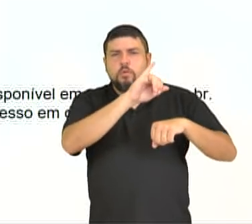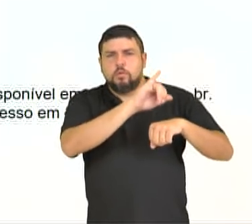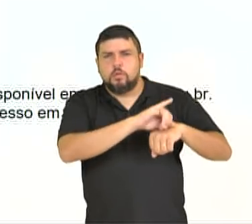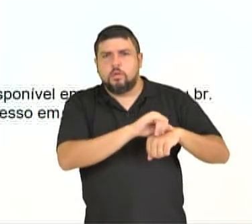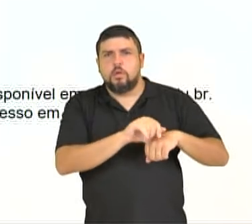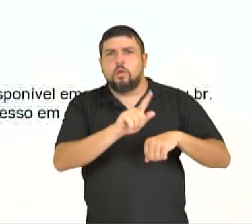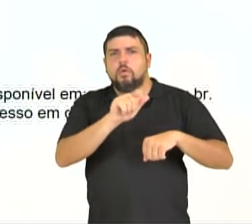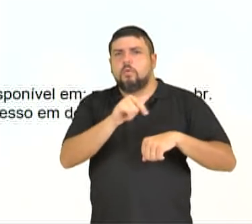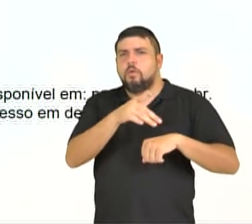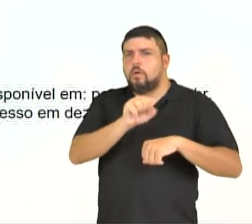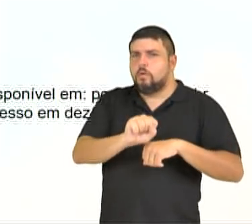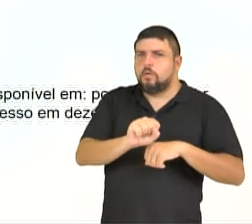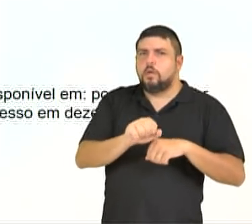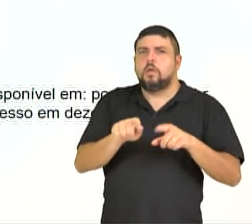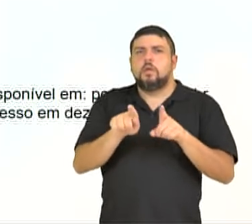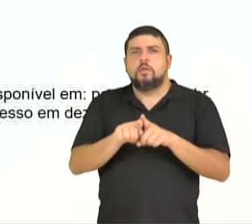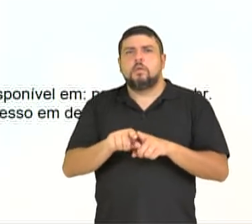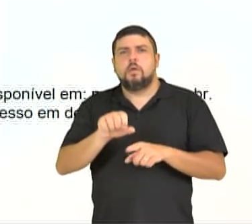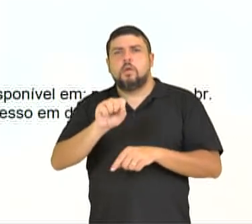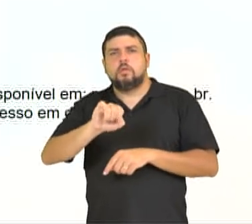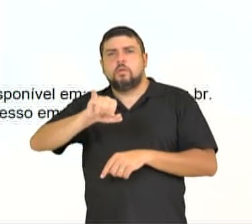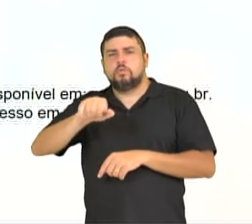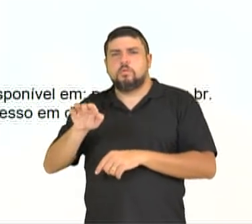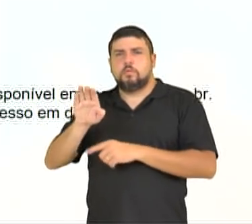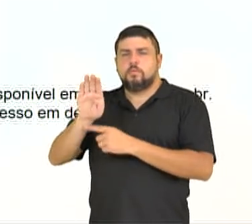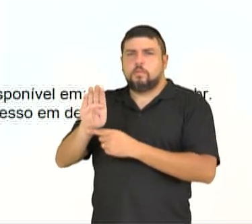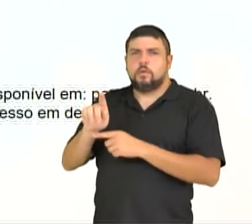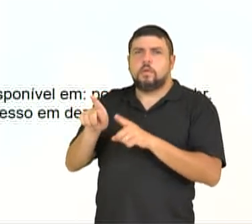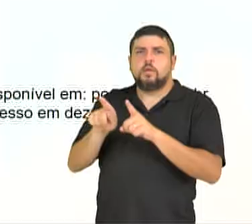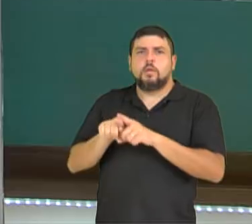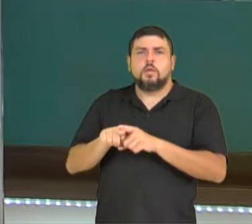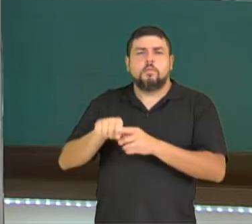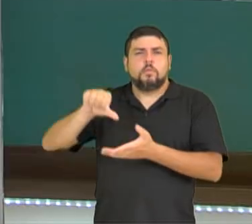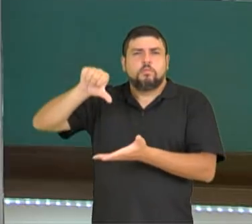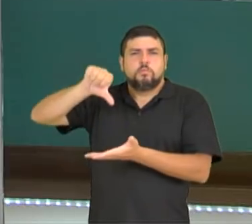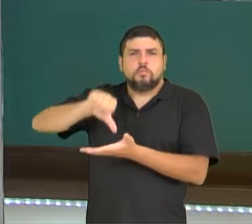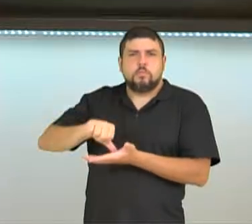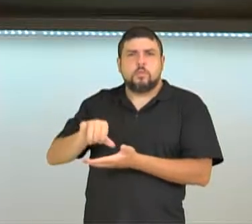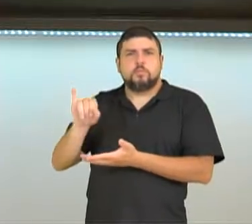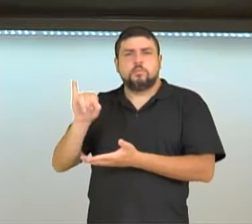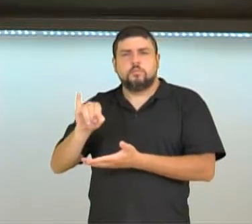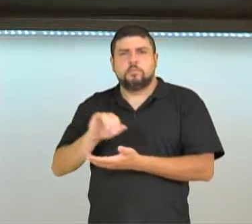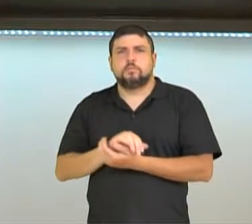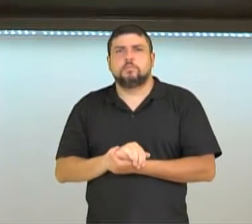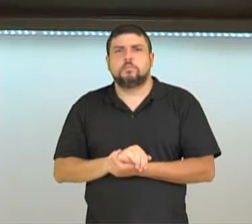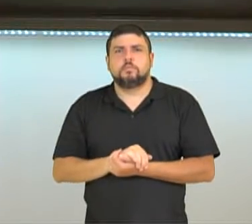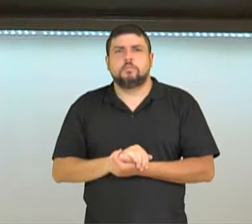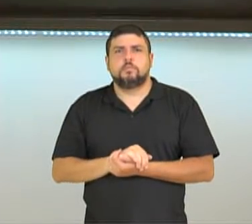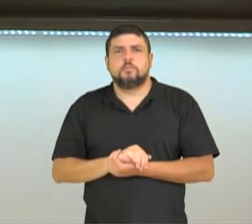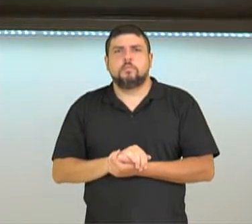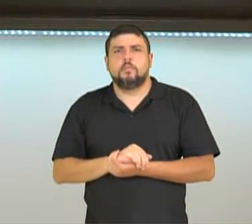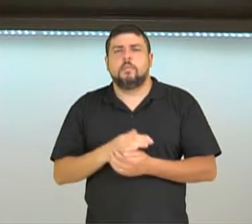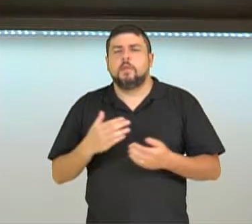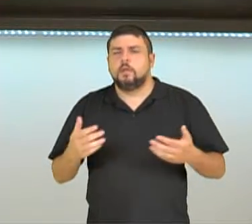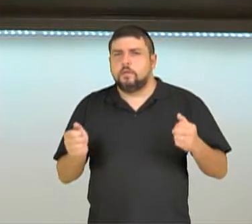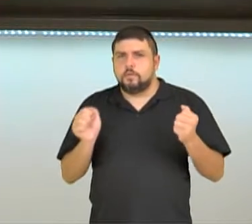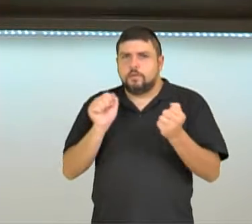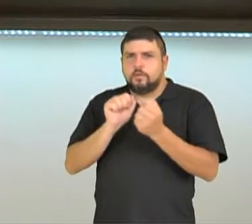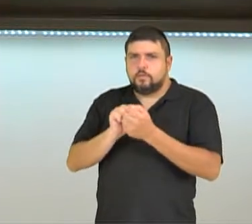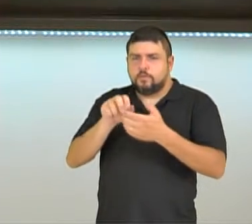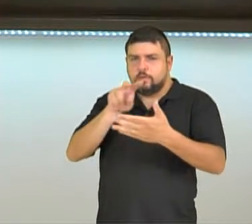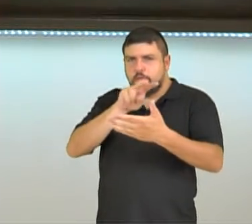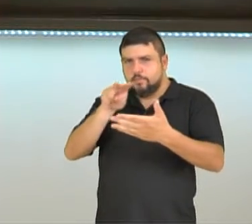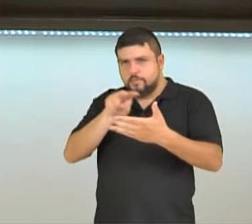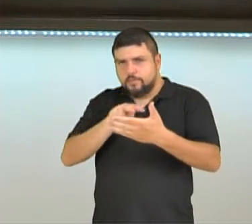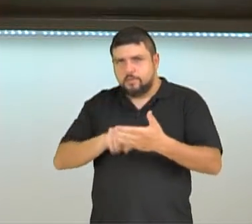São João da Barra e do Polo de Inovação. Então você observou, fez a leitura juntamente comigo do